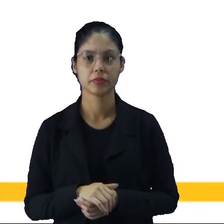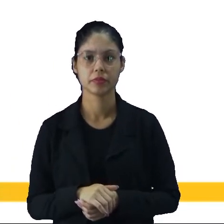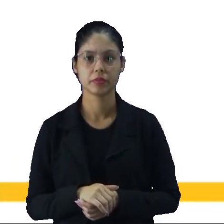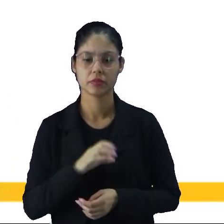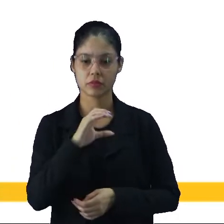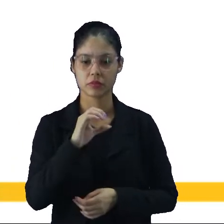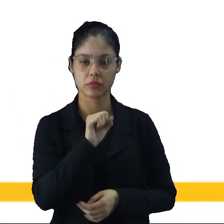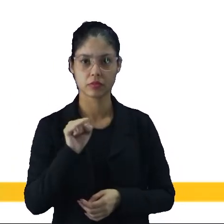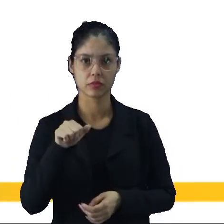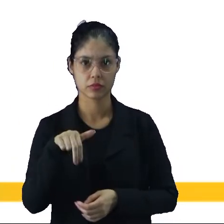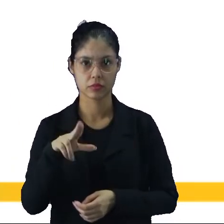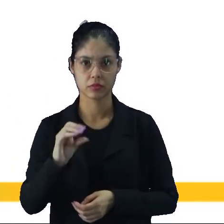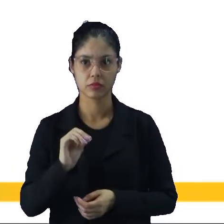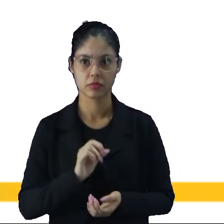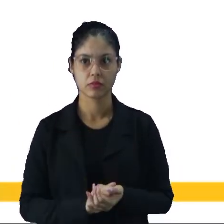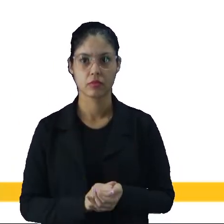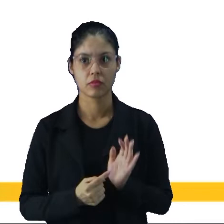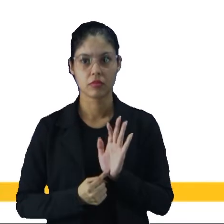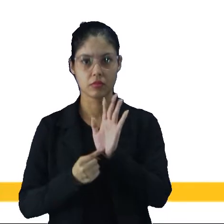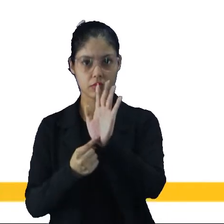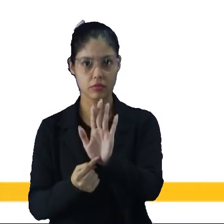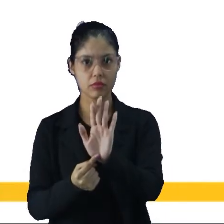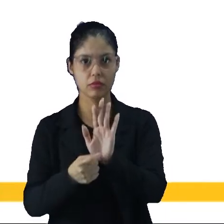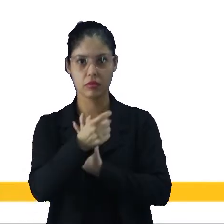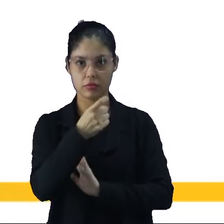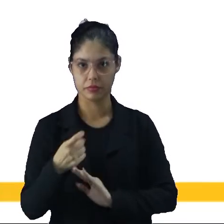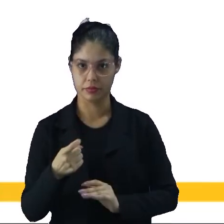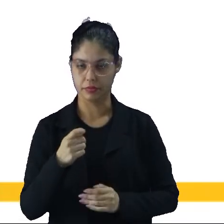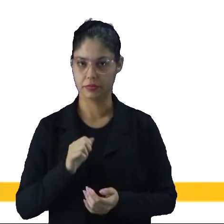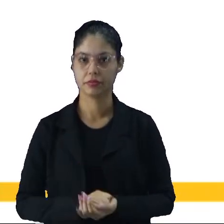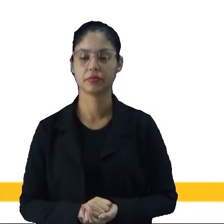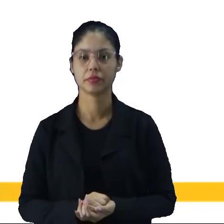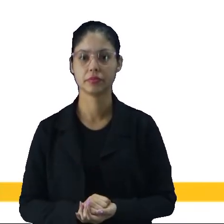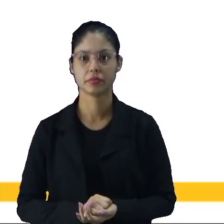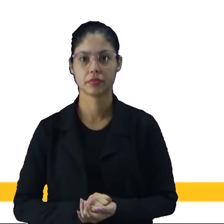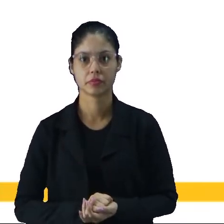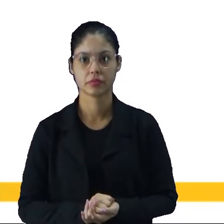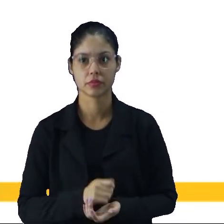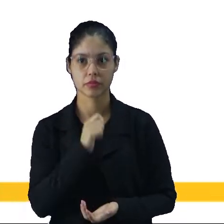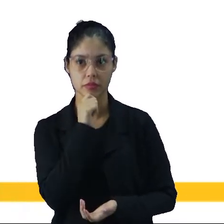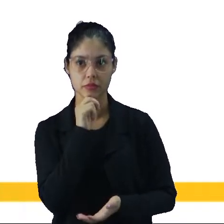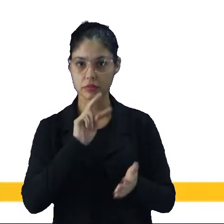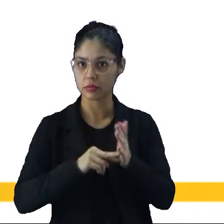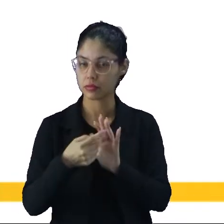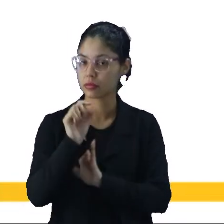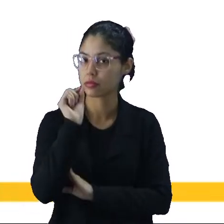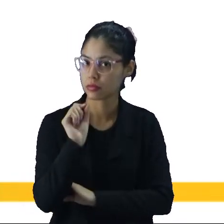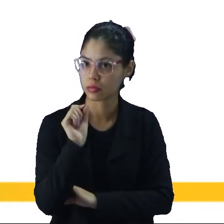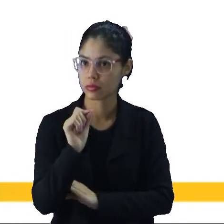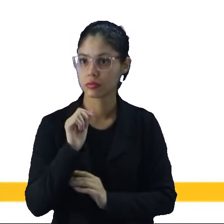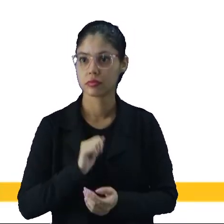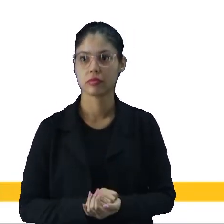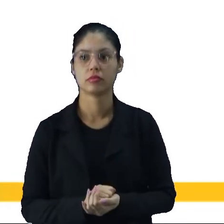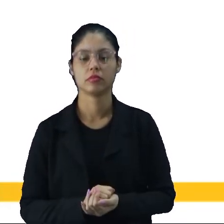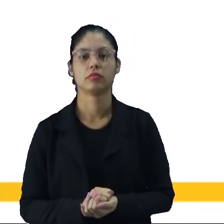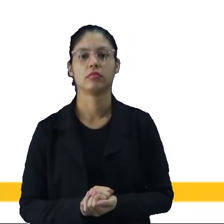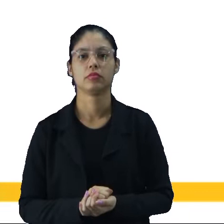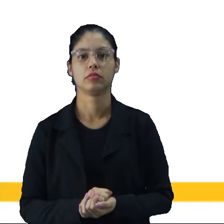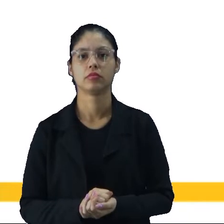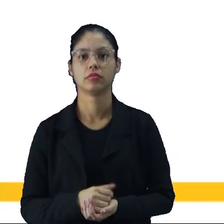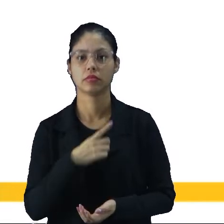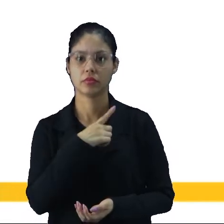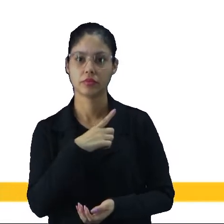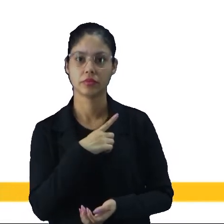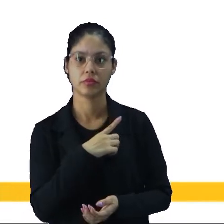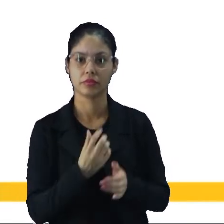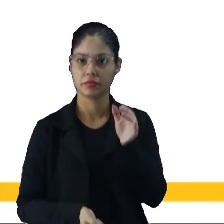o cosseno, tá, refere-se ao eixo do x, tá? Isso quer dizer o quê? No cosseno,